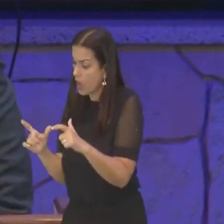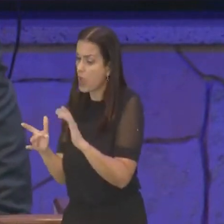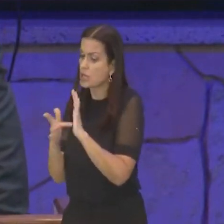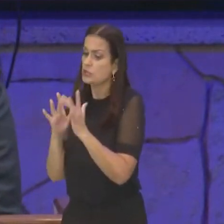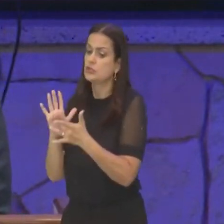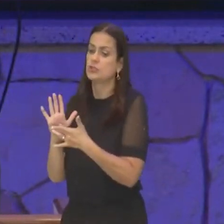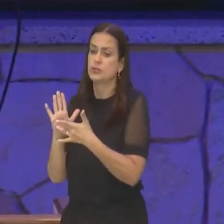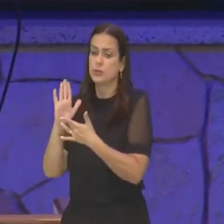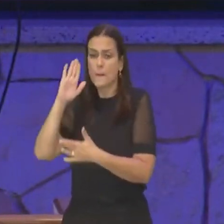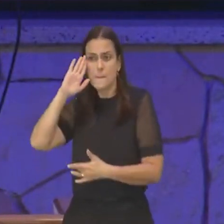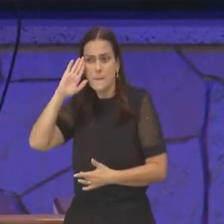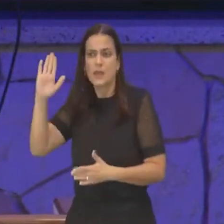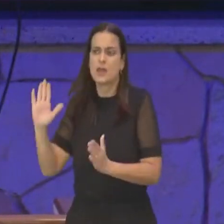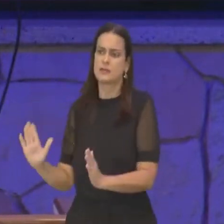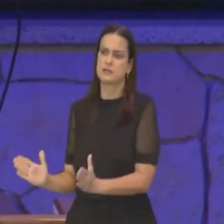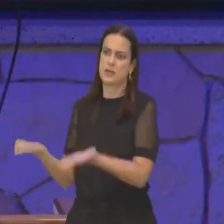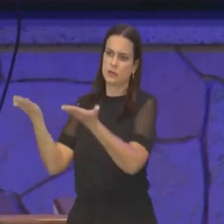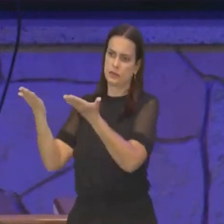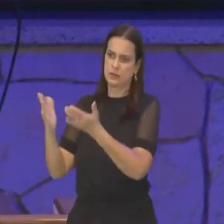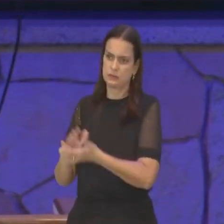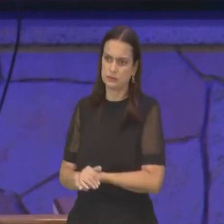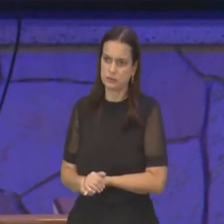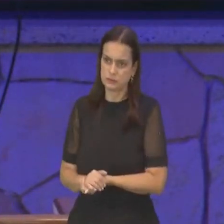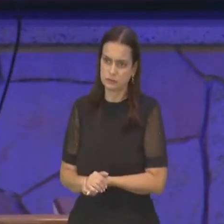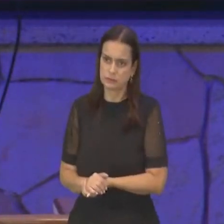é exaltado.